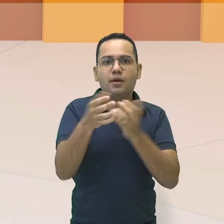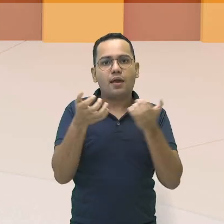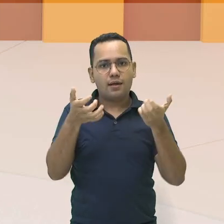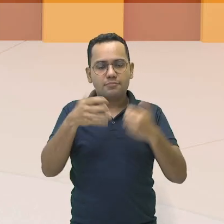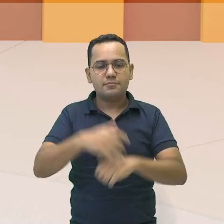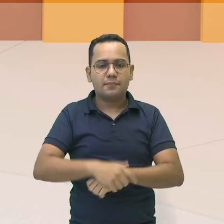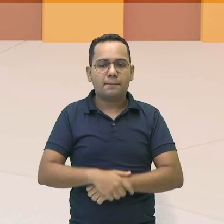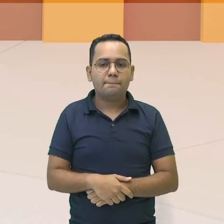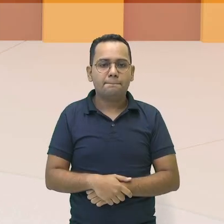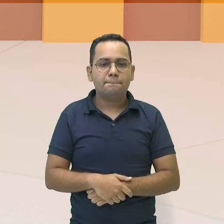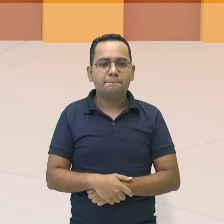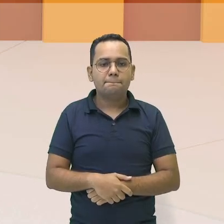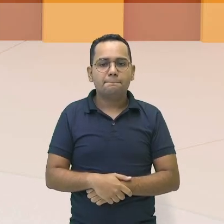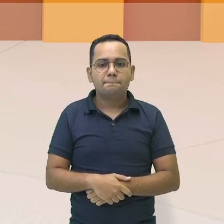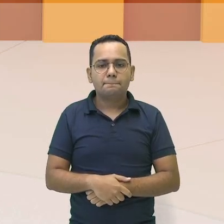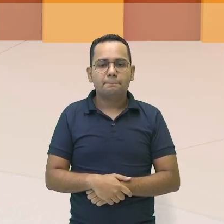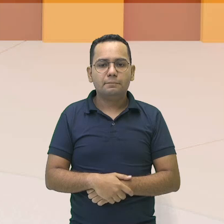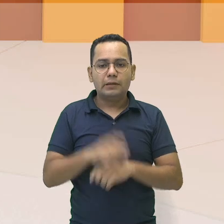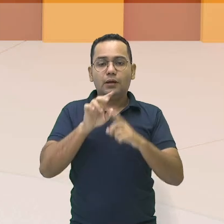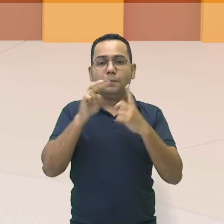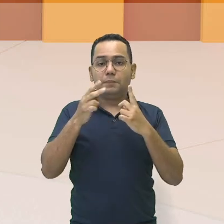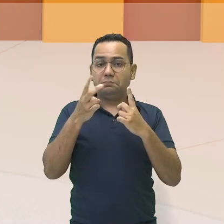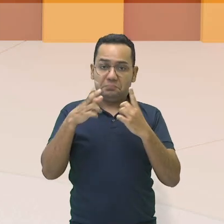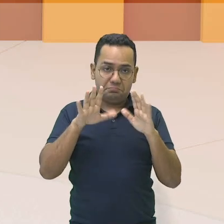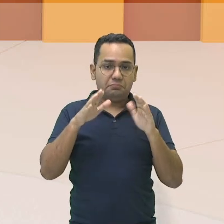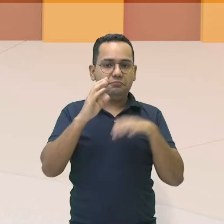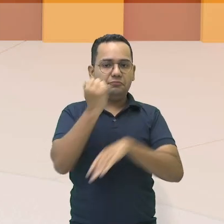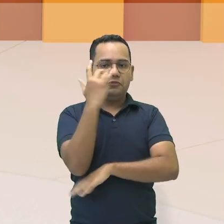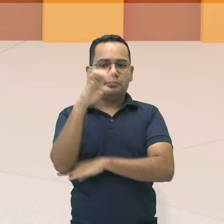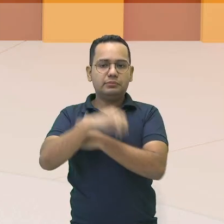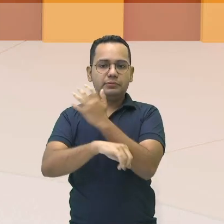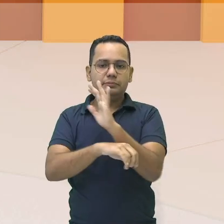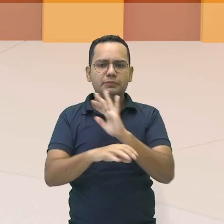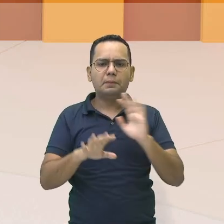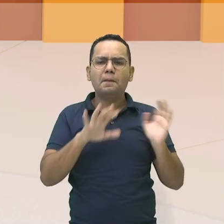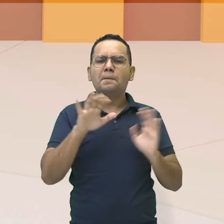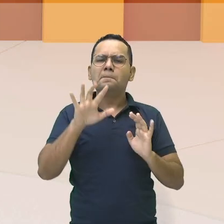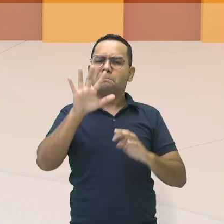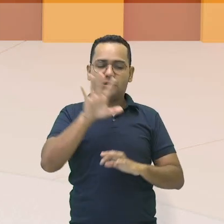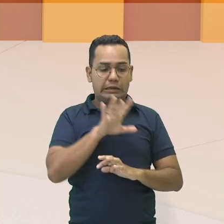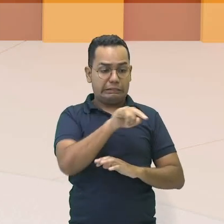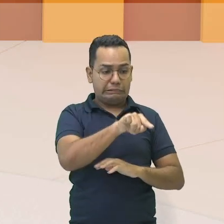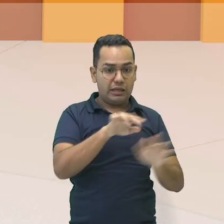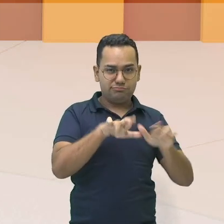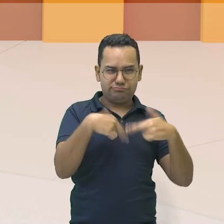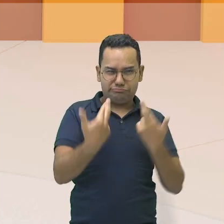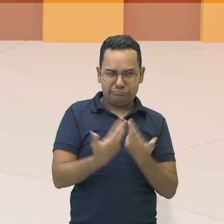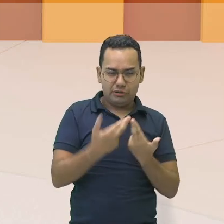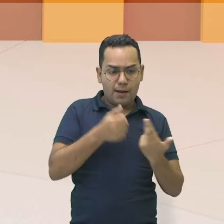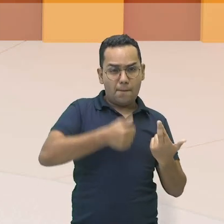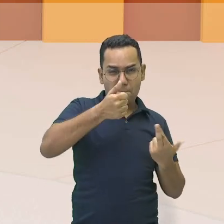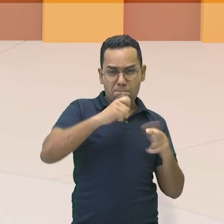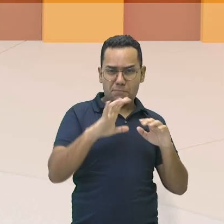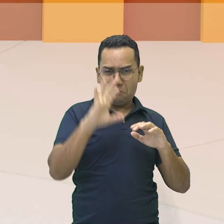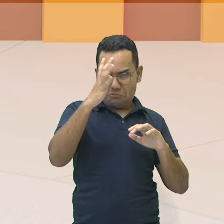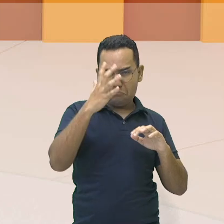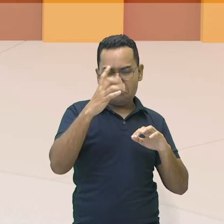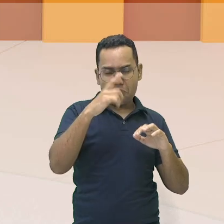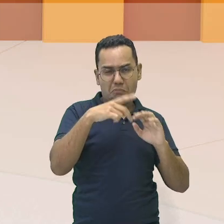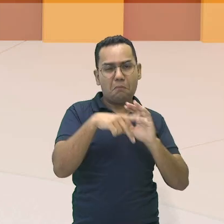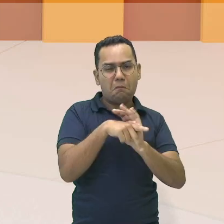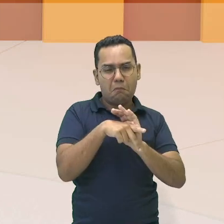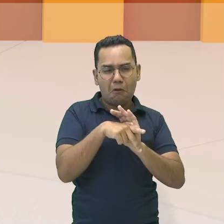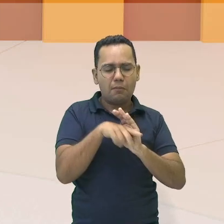nas questões ambientais. Então, a conferência de Estocolmo foi muito ali orientada por esses dois grupos de países que estavam